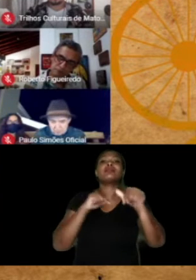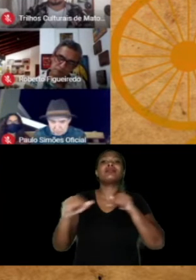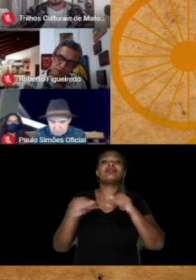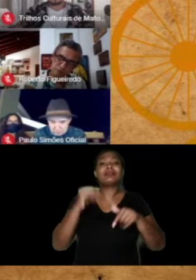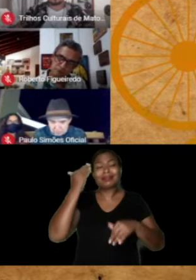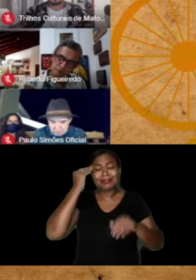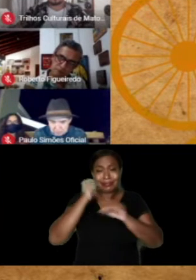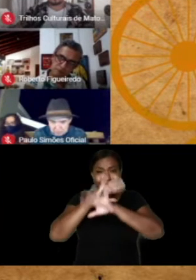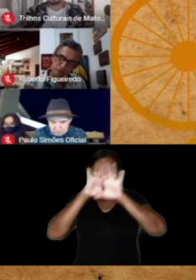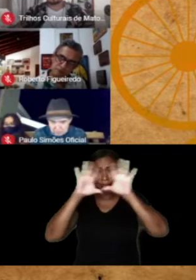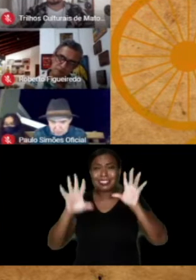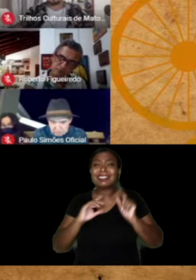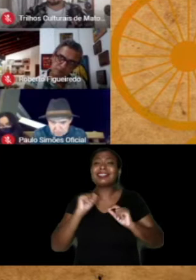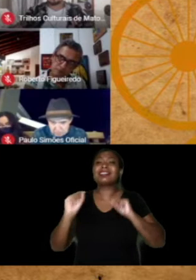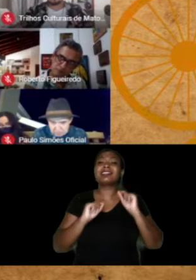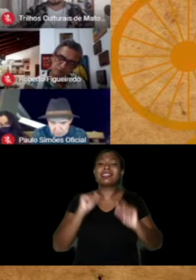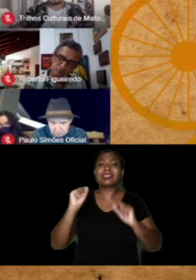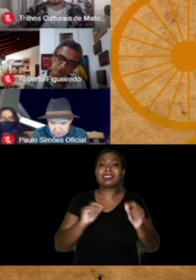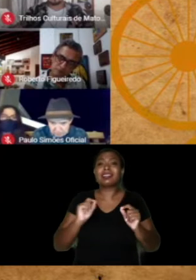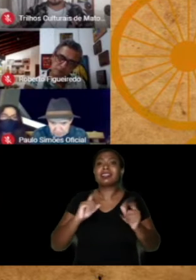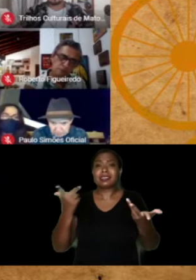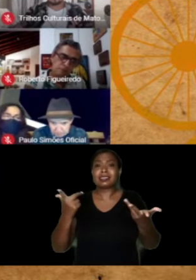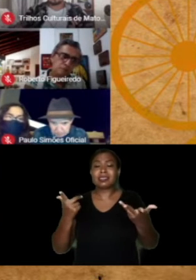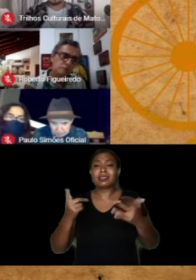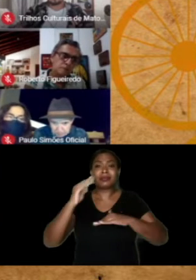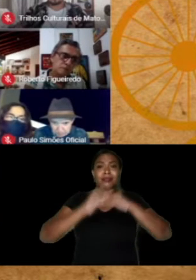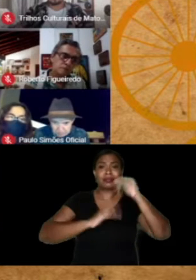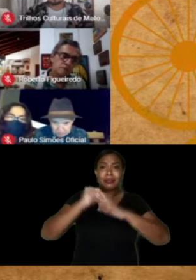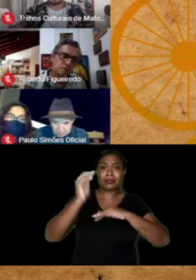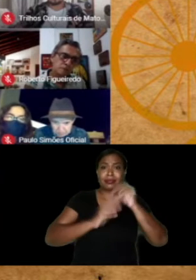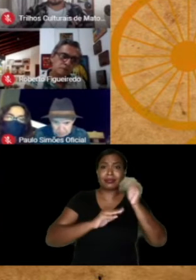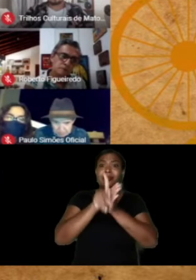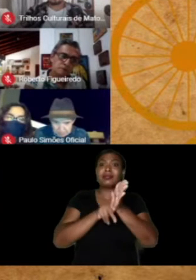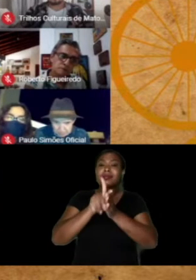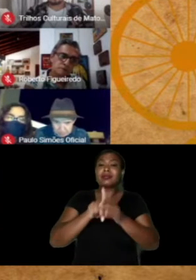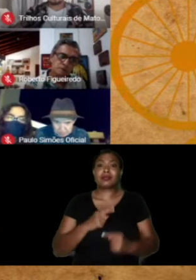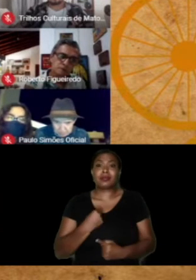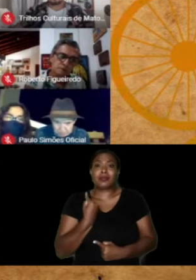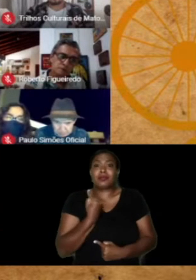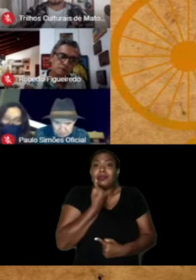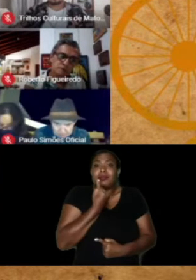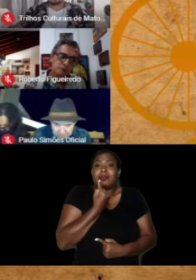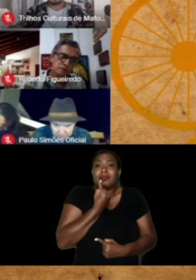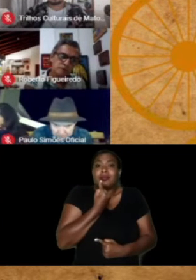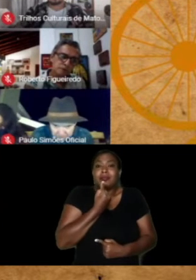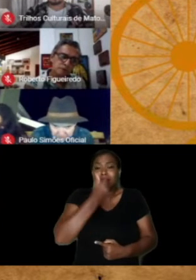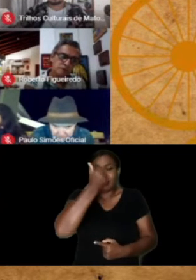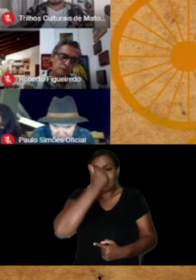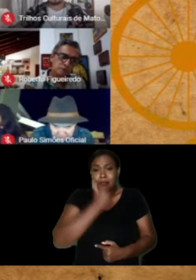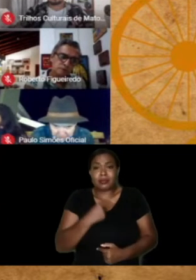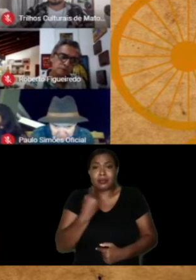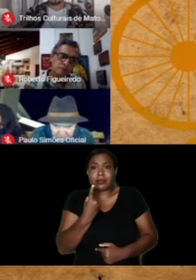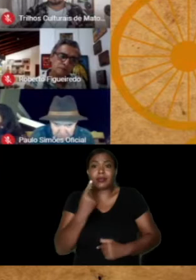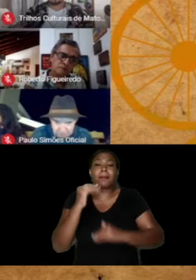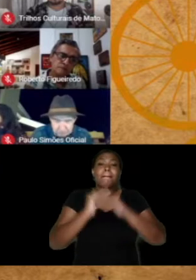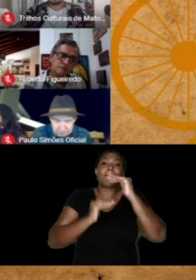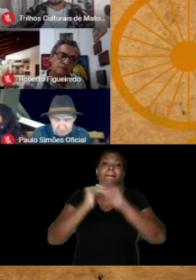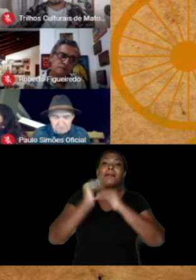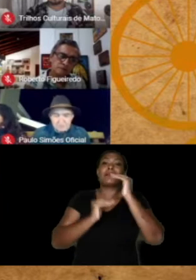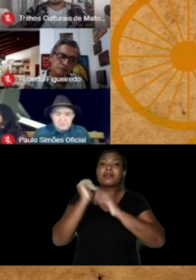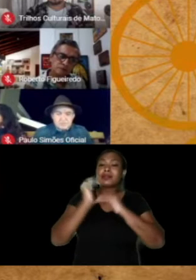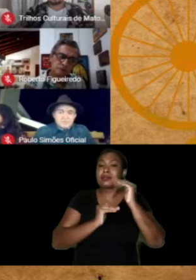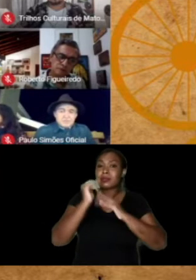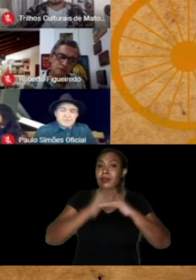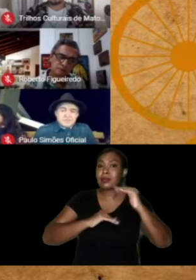entendendo um outro ponto: ser ferroviário é ser único. É uma profissão que você